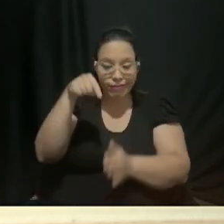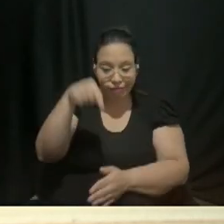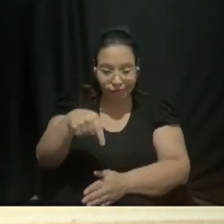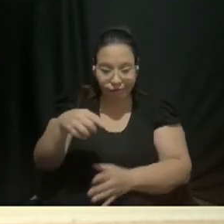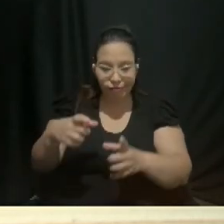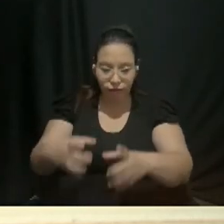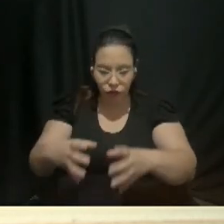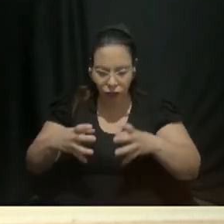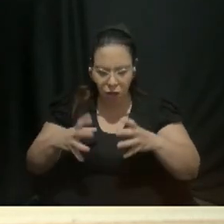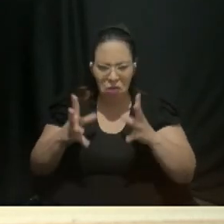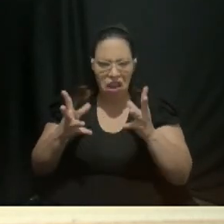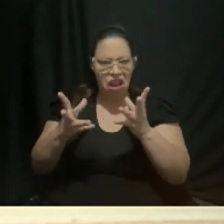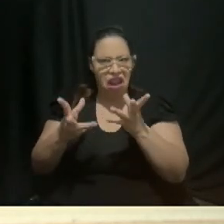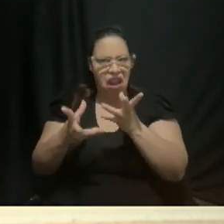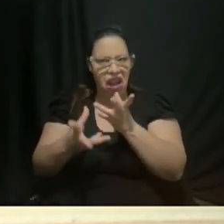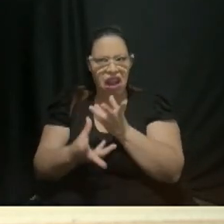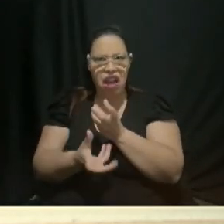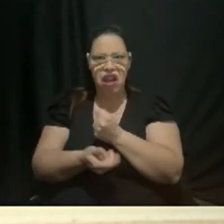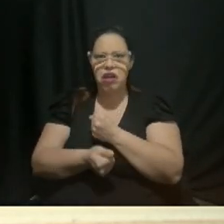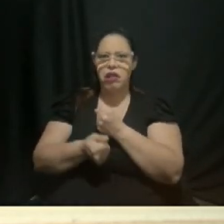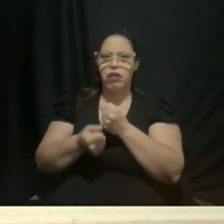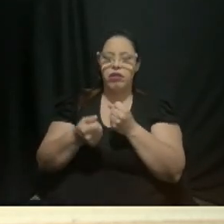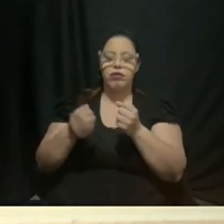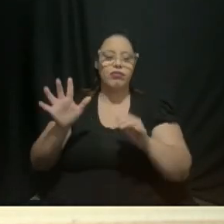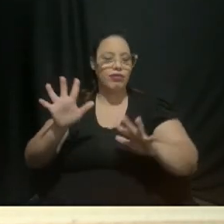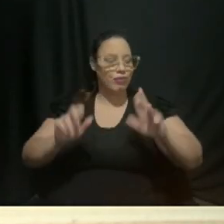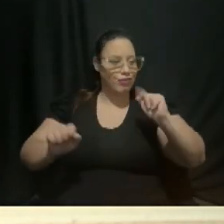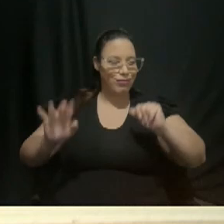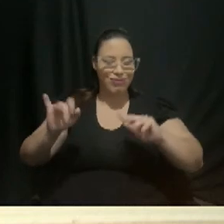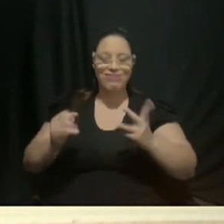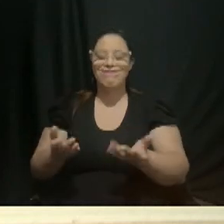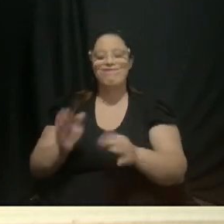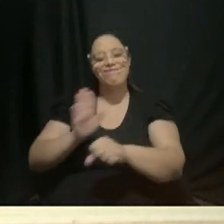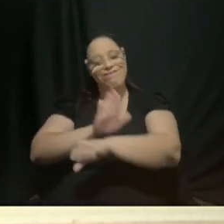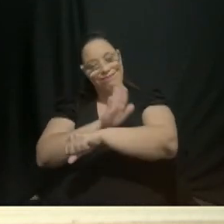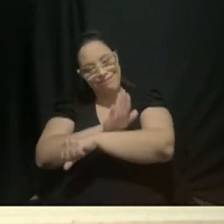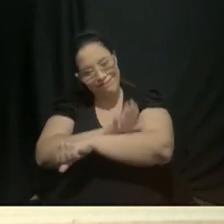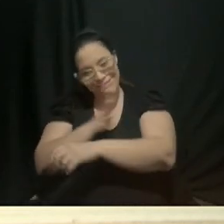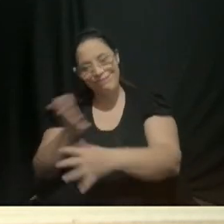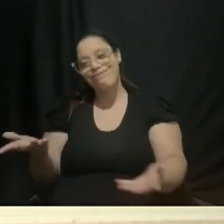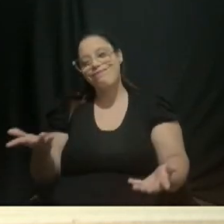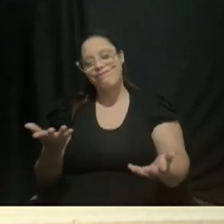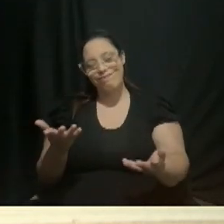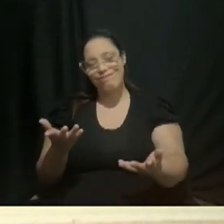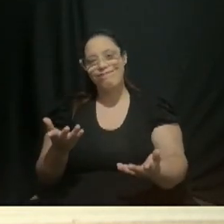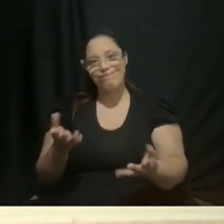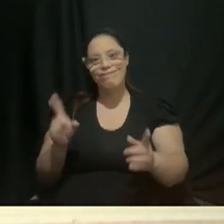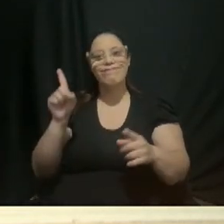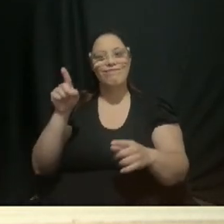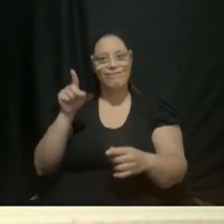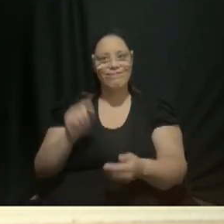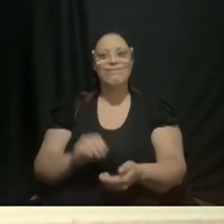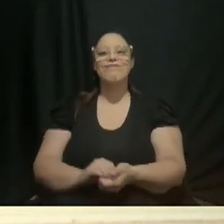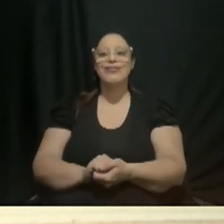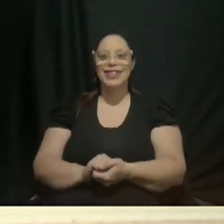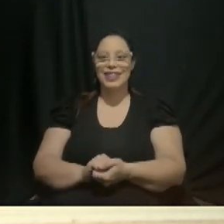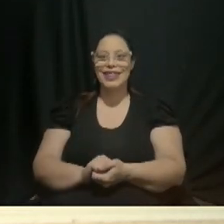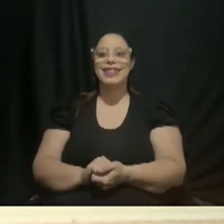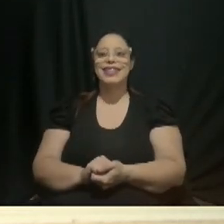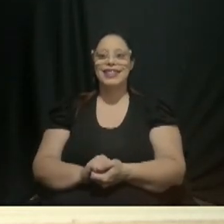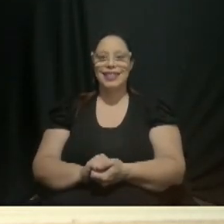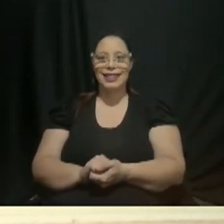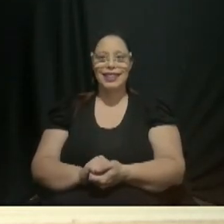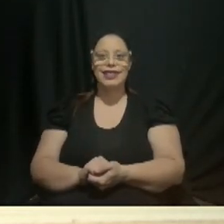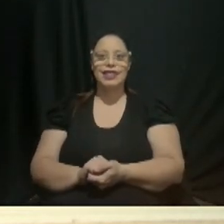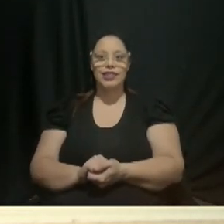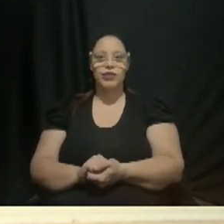teve muitas mãos, né? É verdade. É isso mesmo, passou por uma, depois, né, finalizou ali. Tá certo. Mas então, é isso mesmo. A importância, né,